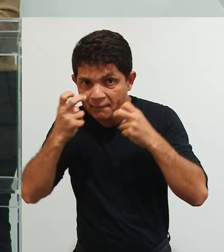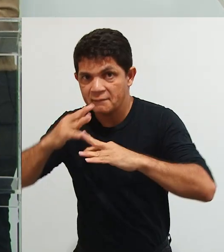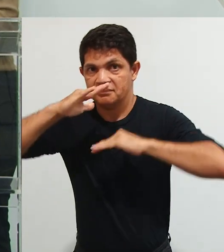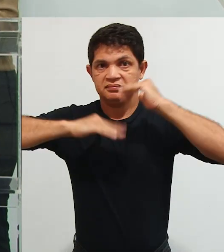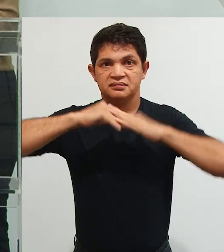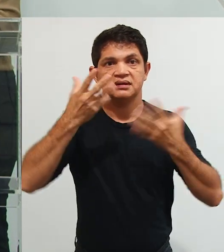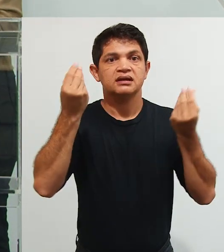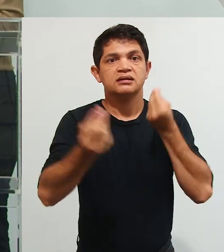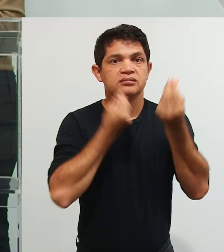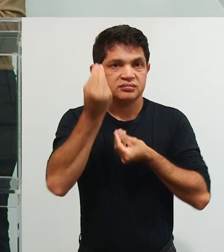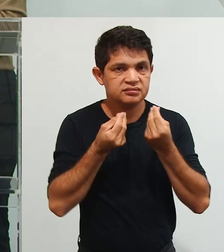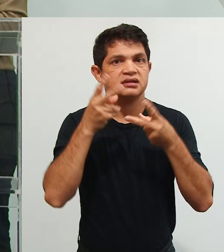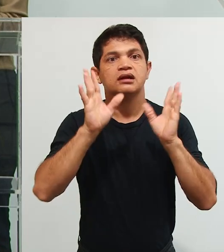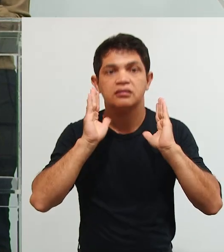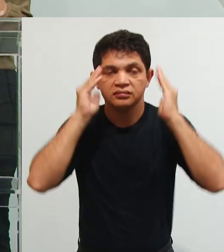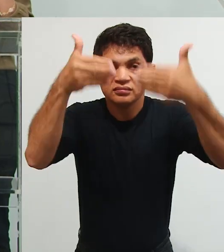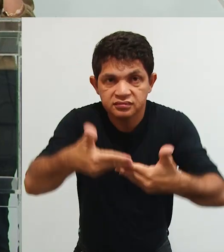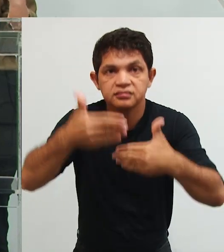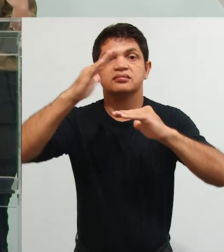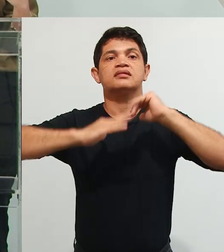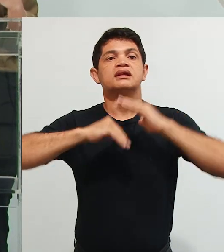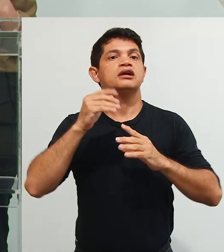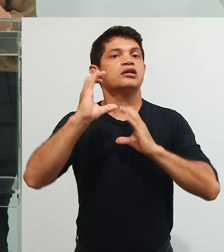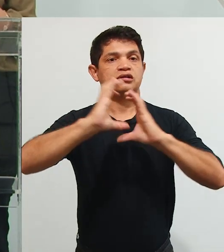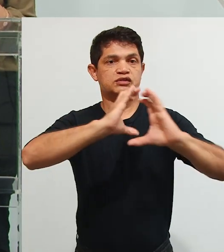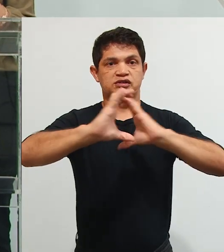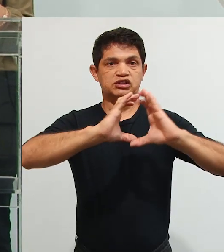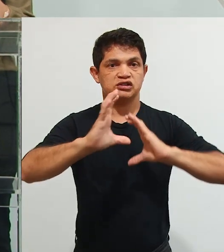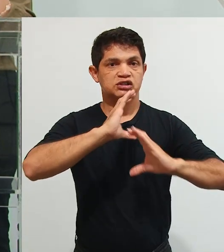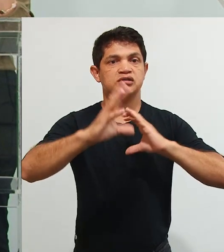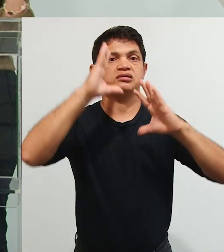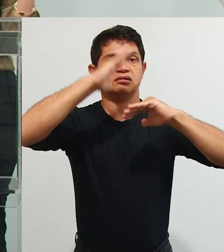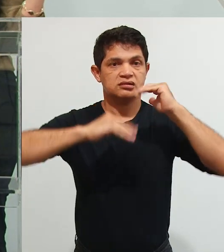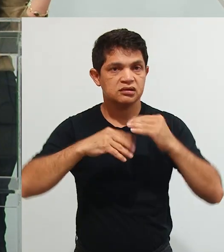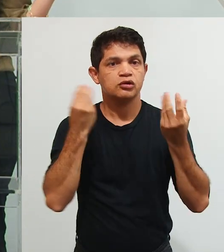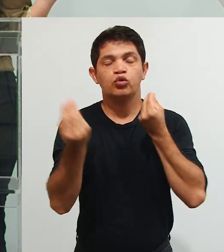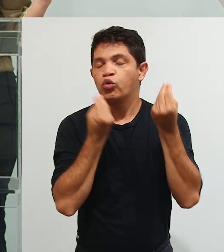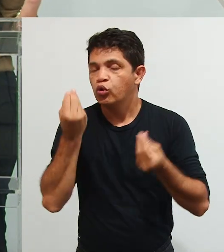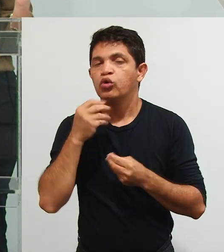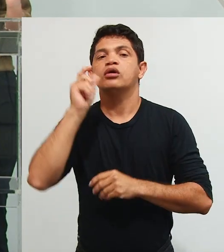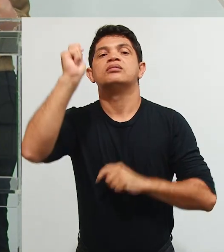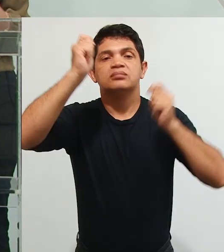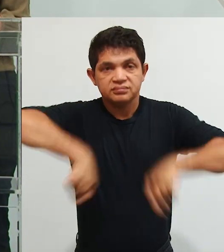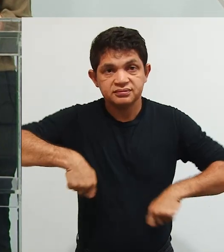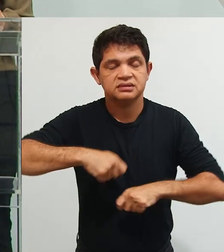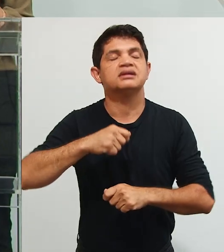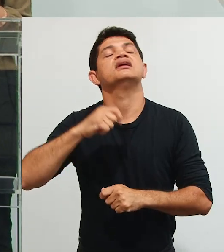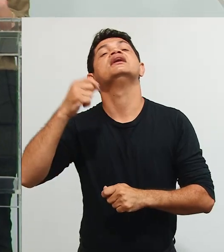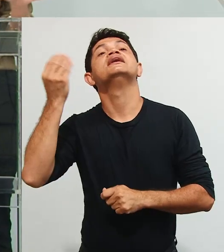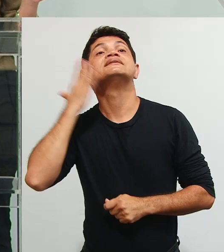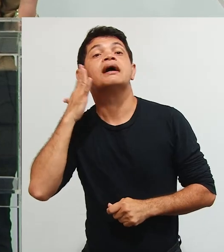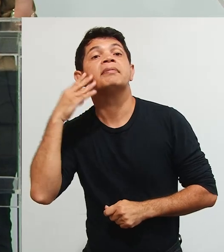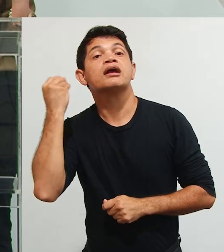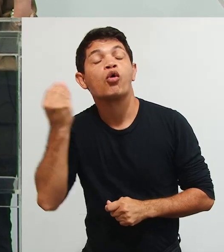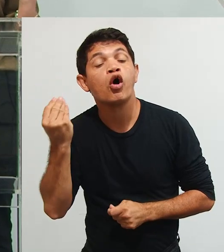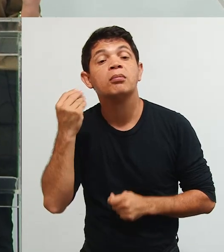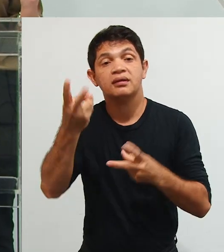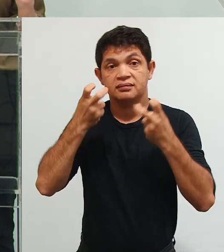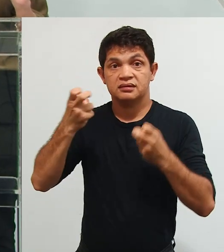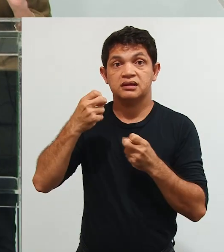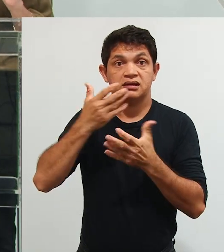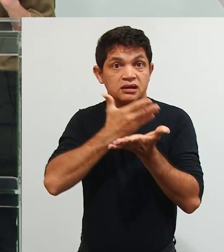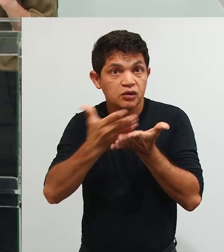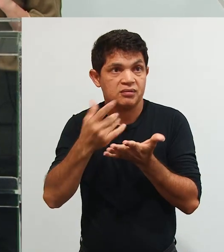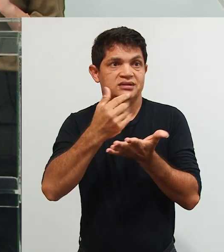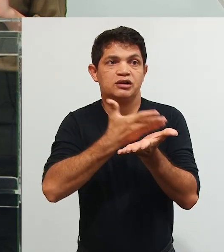uma comunicação assertiva. E a comunicação assertiva, para mim, é cereja do bolo desse módulo e a gente já começou